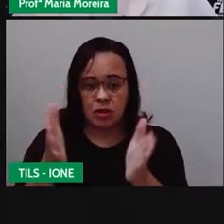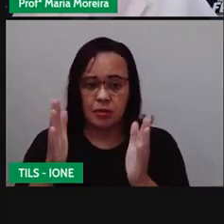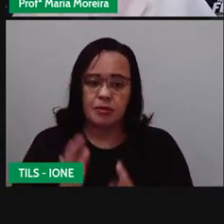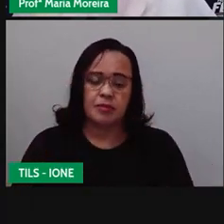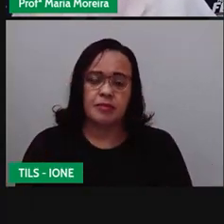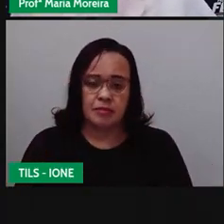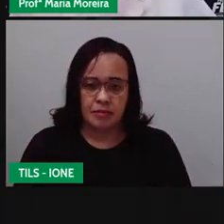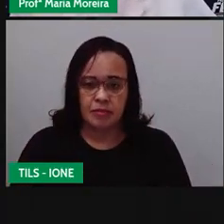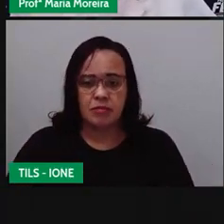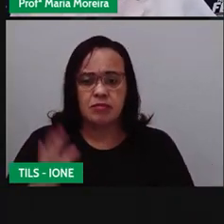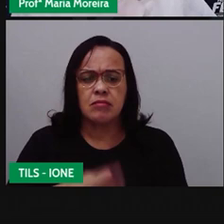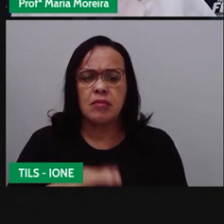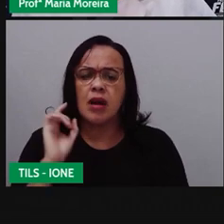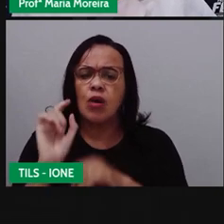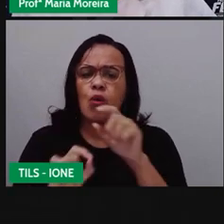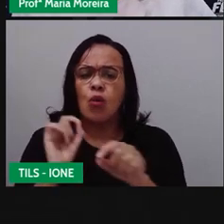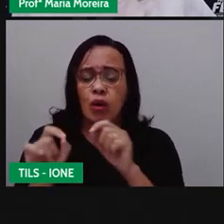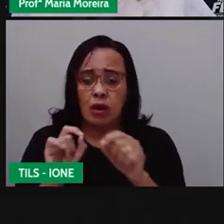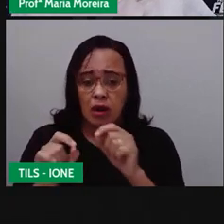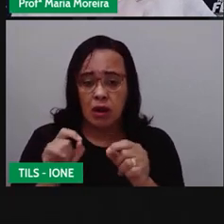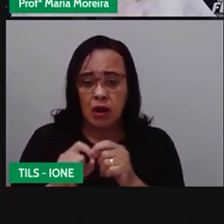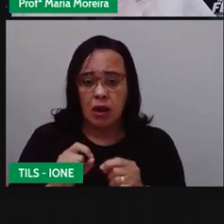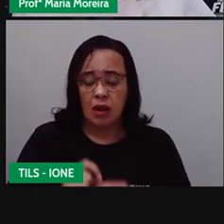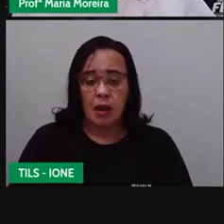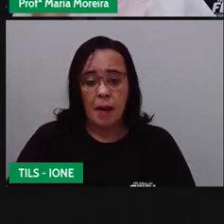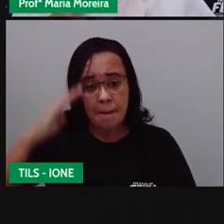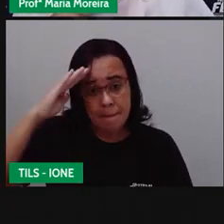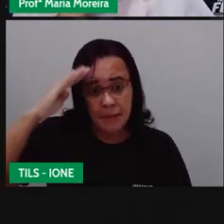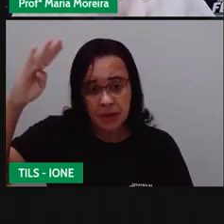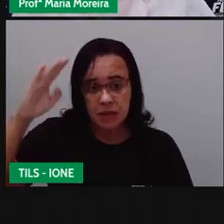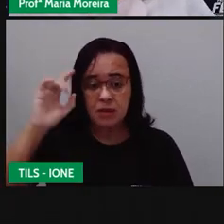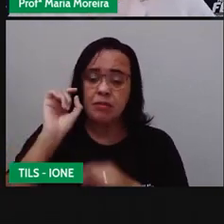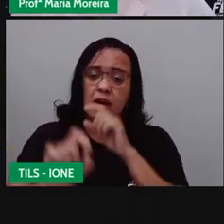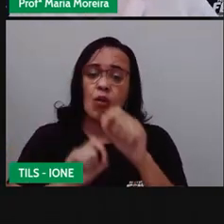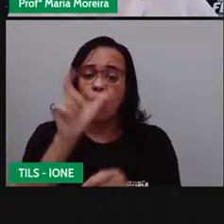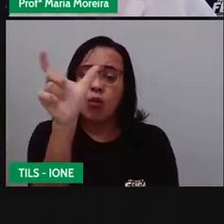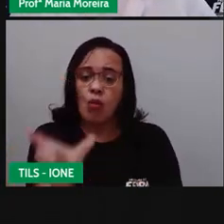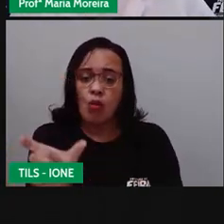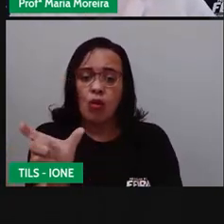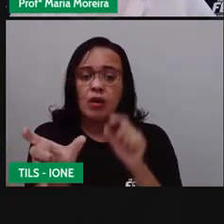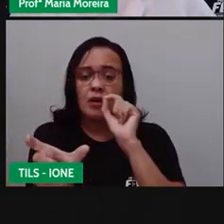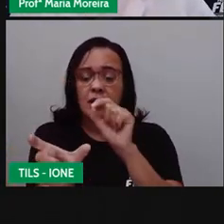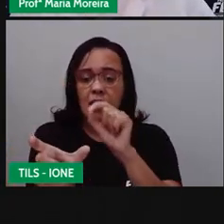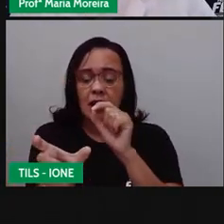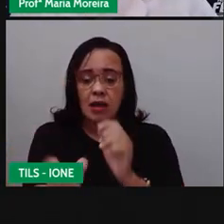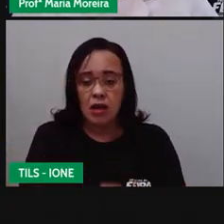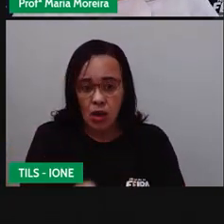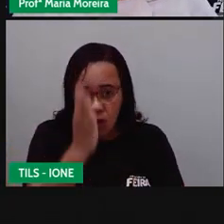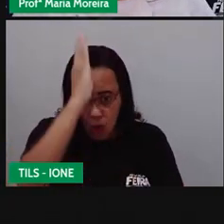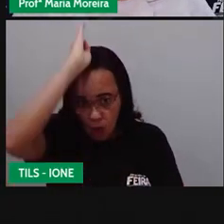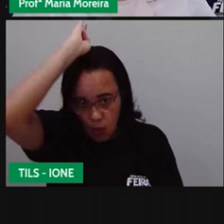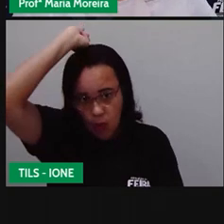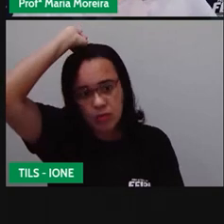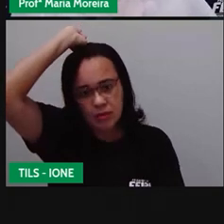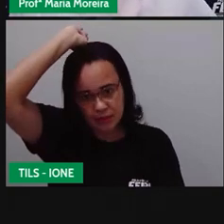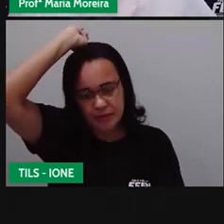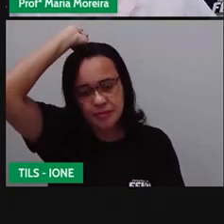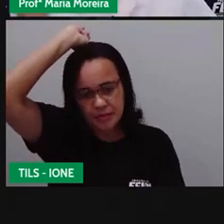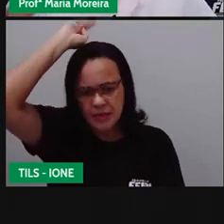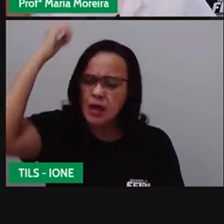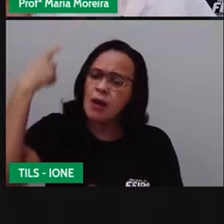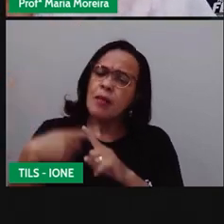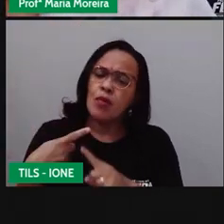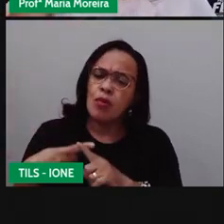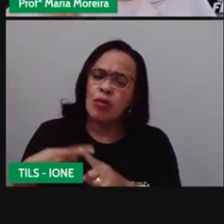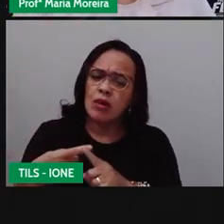Bom, mas quem se destacou nessa época foram o quê? Os romanos. Vocês sabem por quê? Porque os romanos, eles queriam,